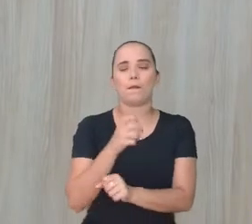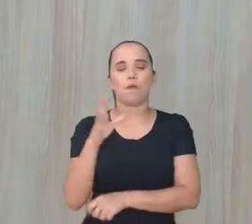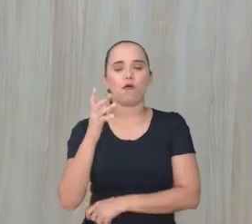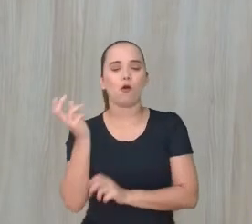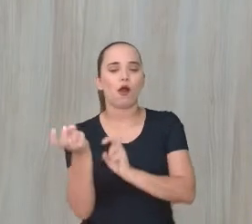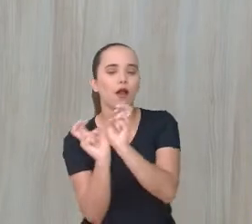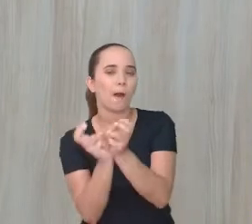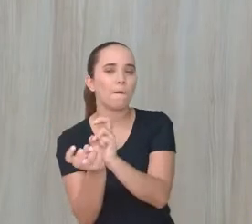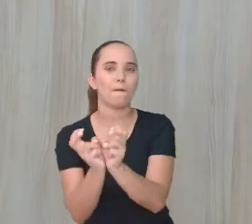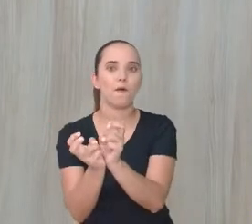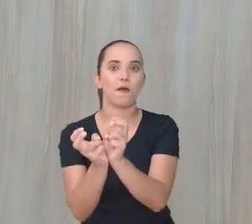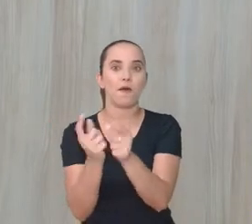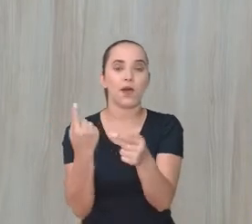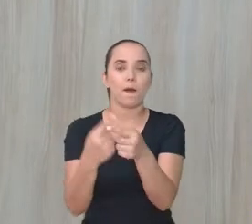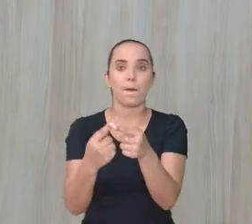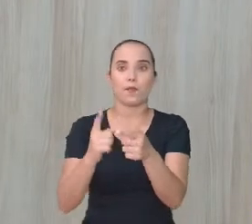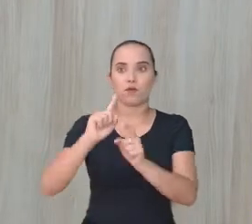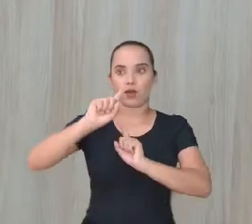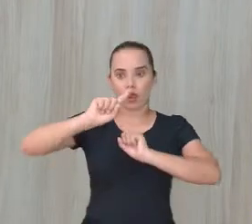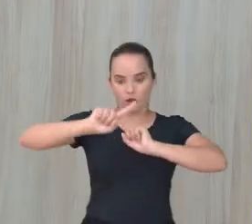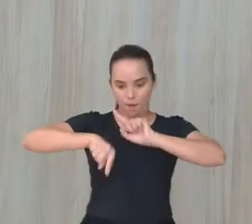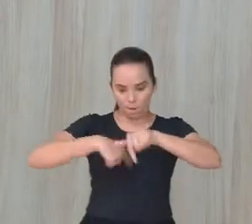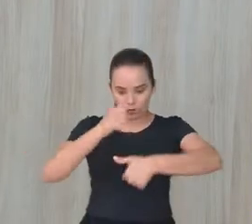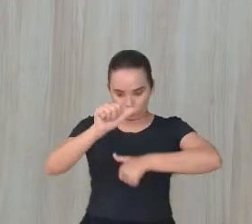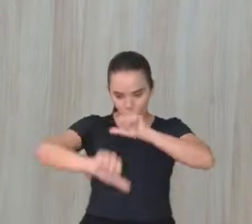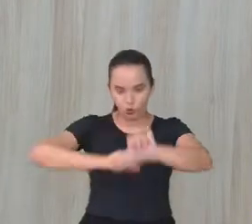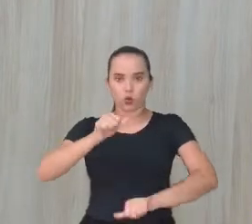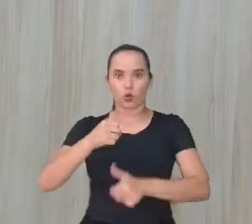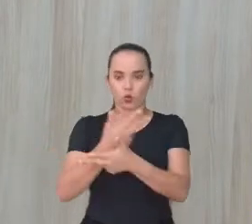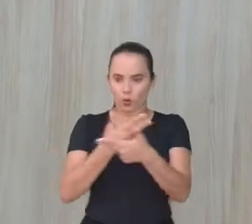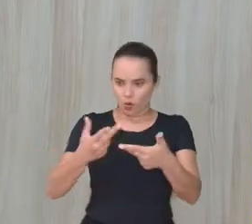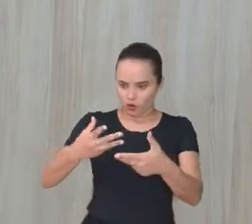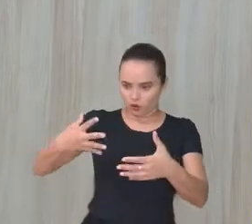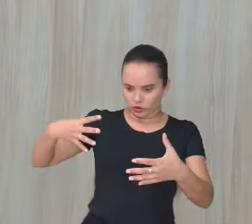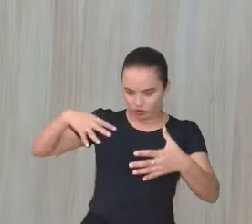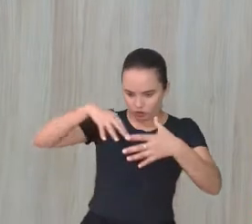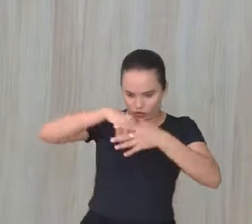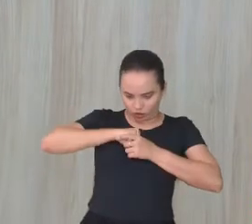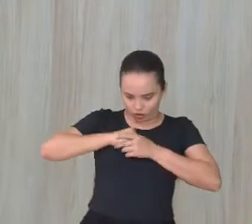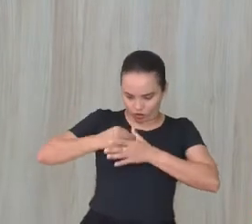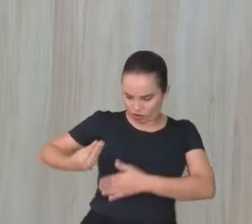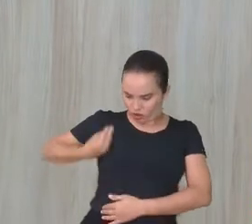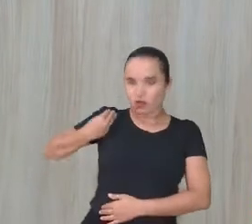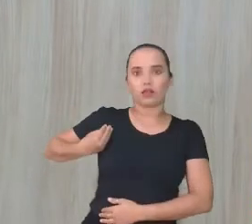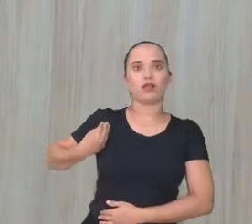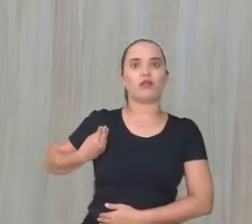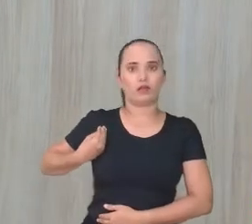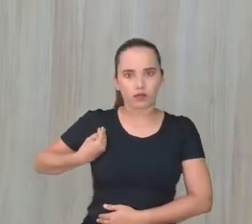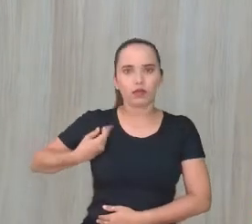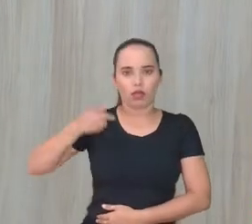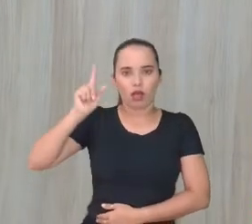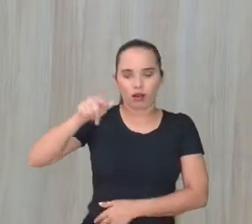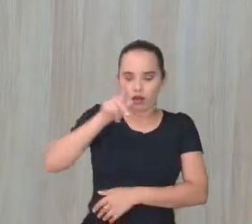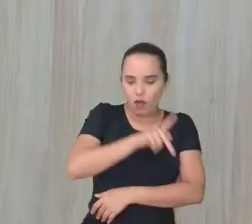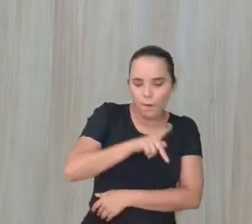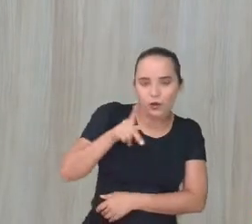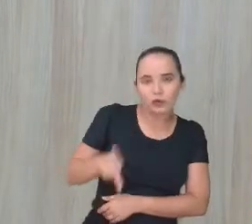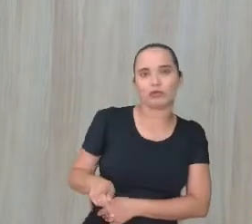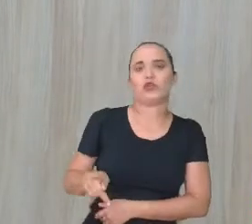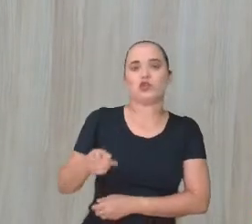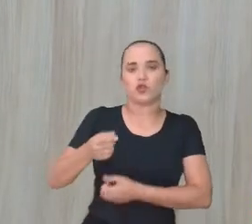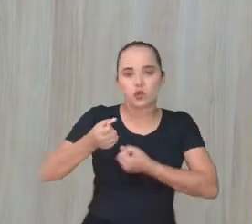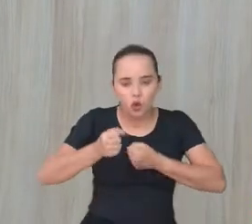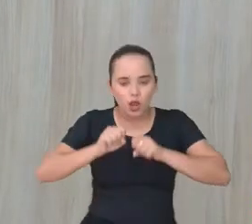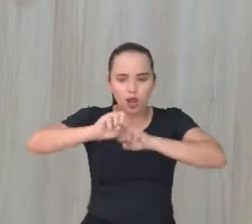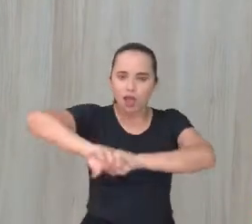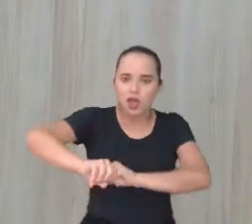capoeira que transformou isso como parte e elemento da vida dele. Ele é professor, ele repassa para jovens,